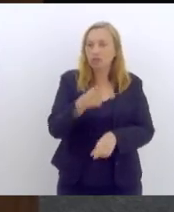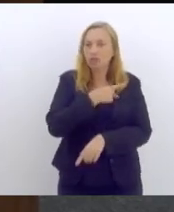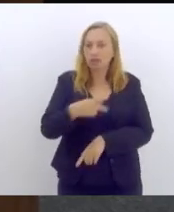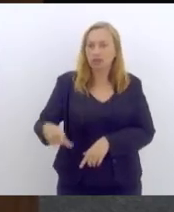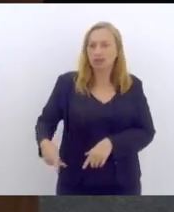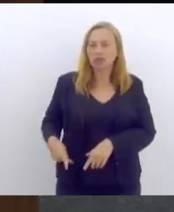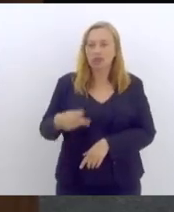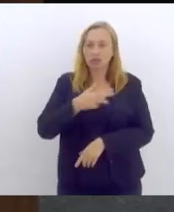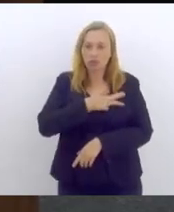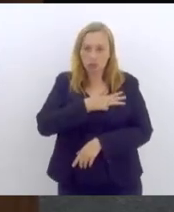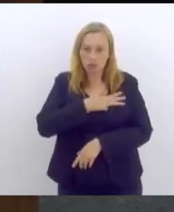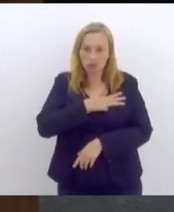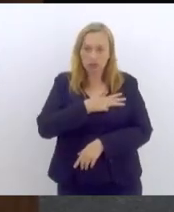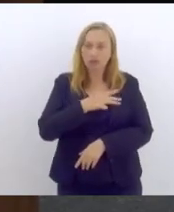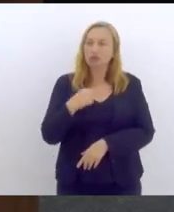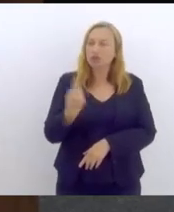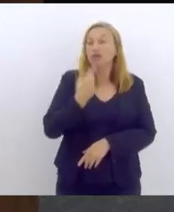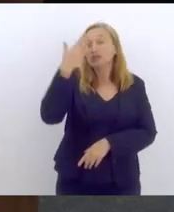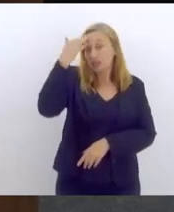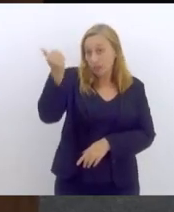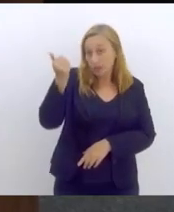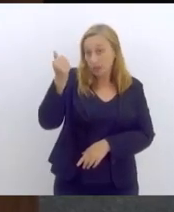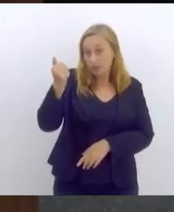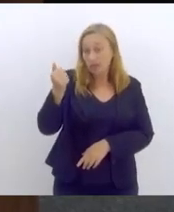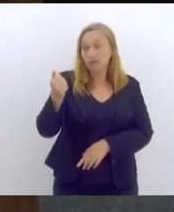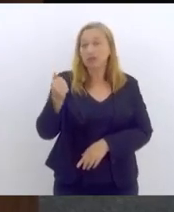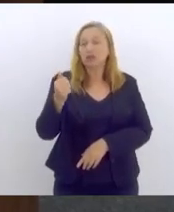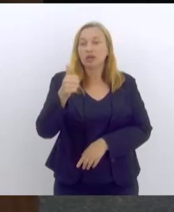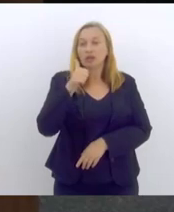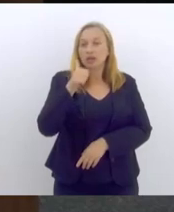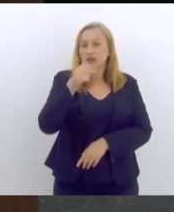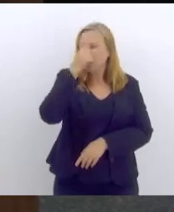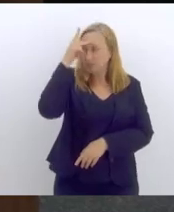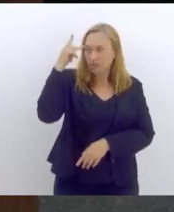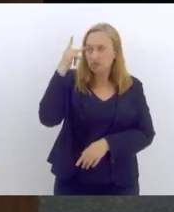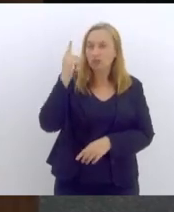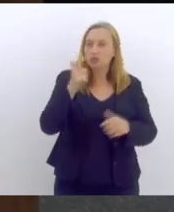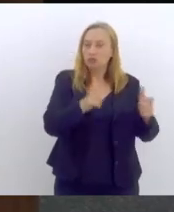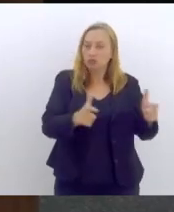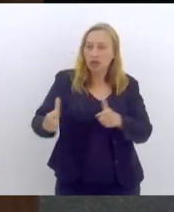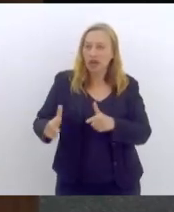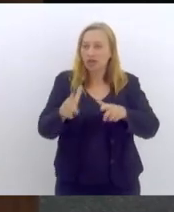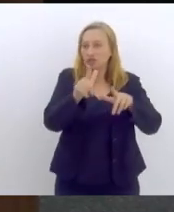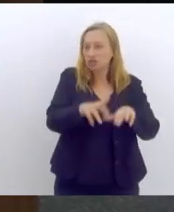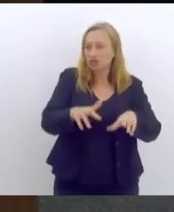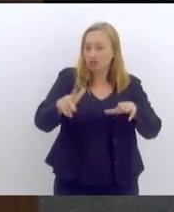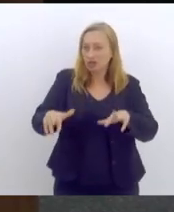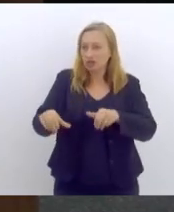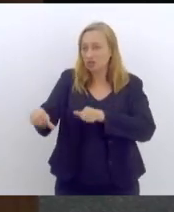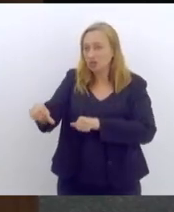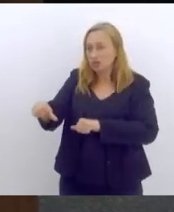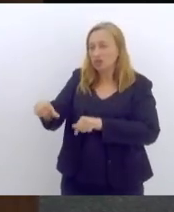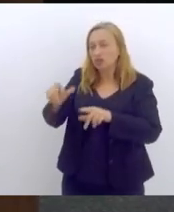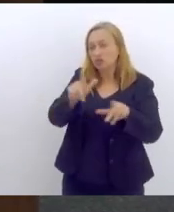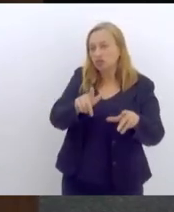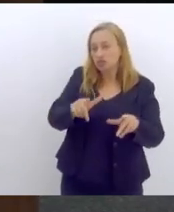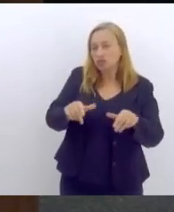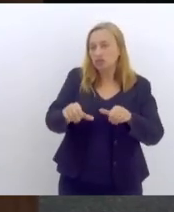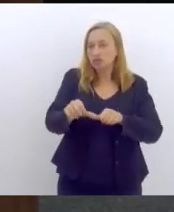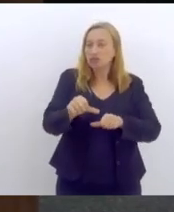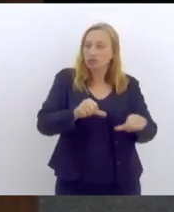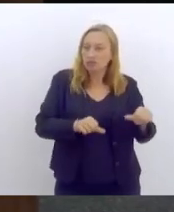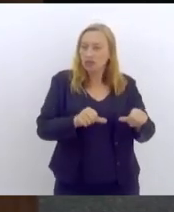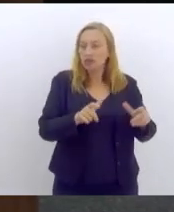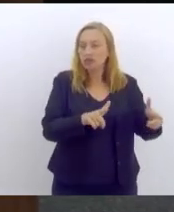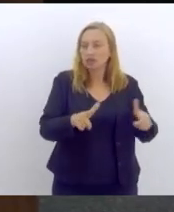Inácio Lula da Silva. A gente sabe que essas pessoas estiveram em campos diversos, opostos na política, e ontem a gente viu